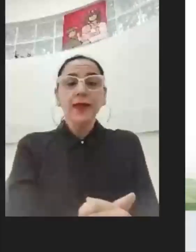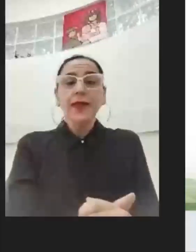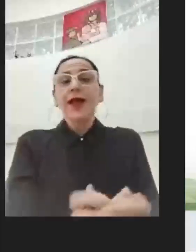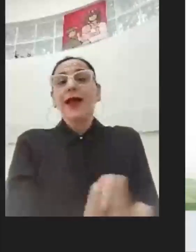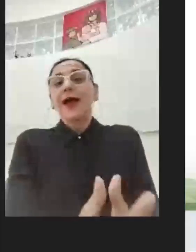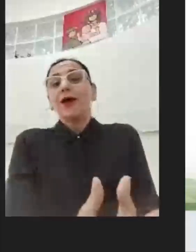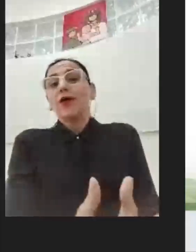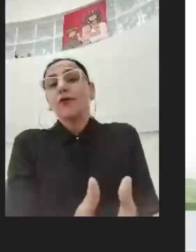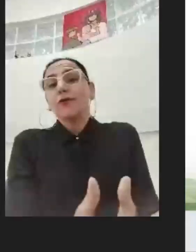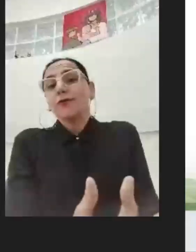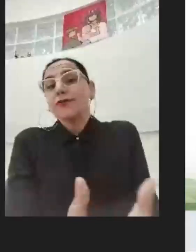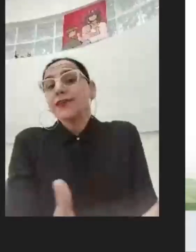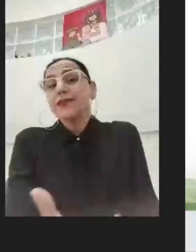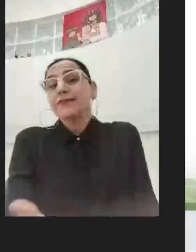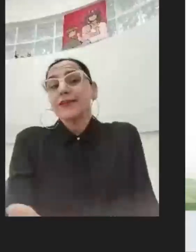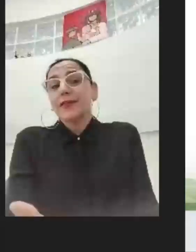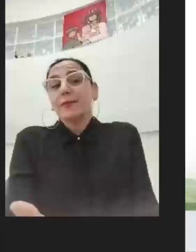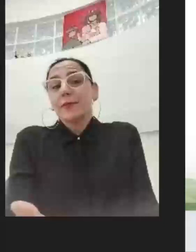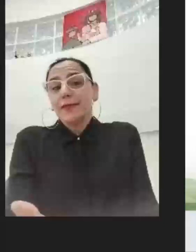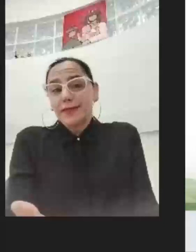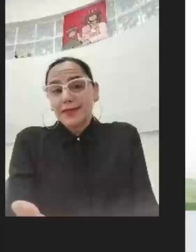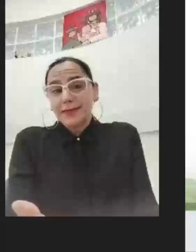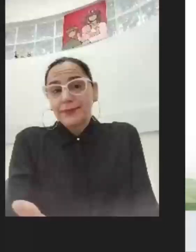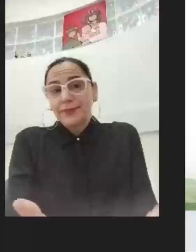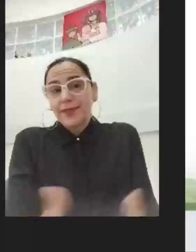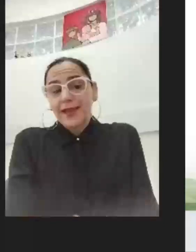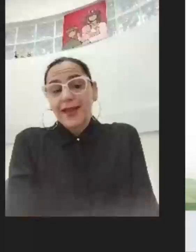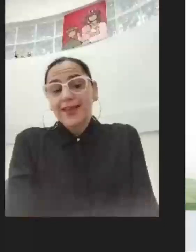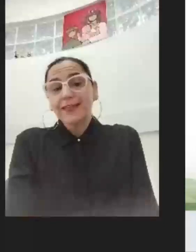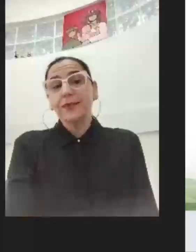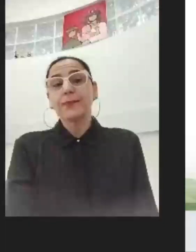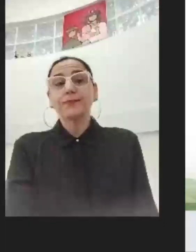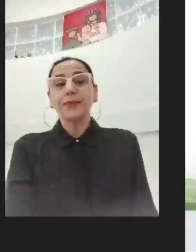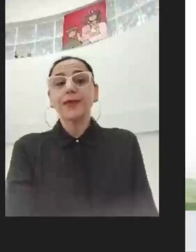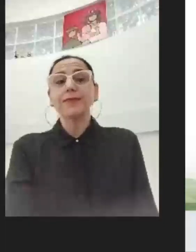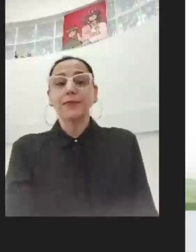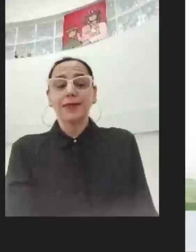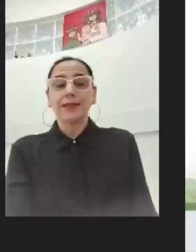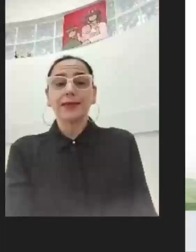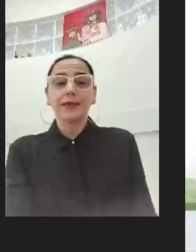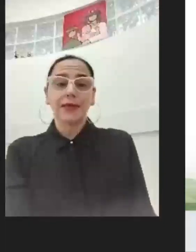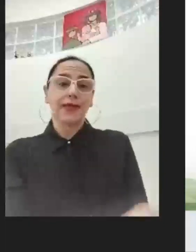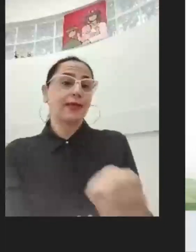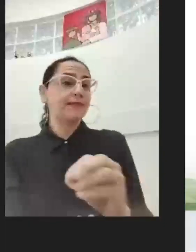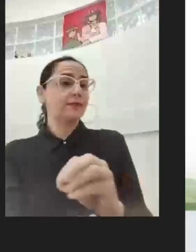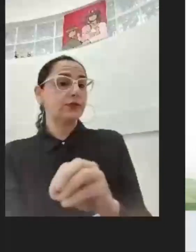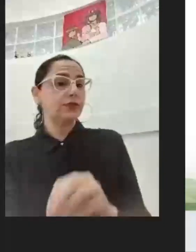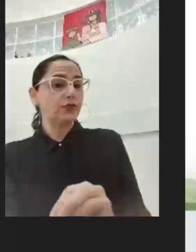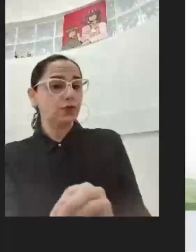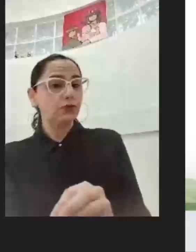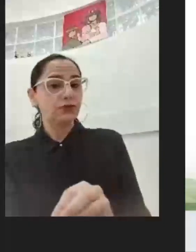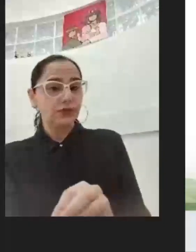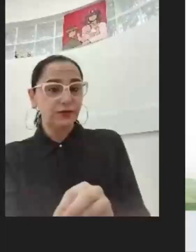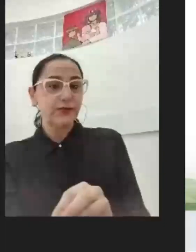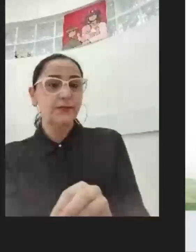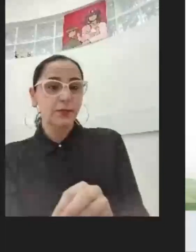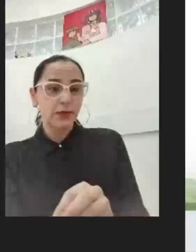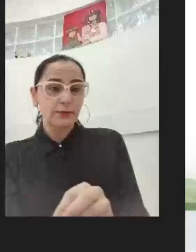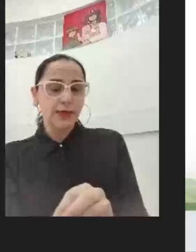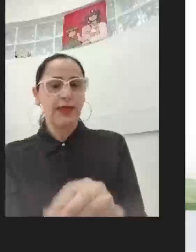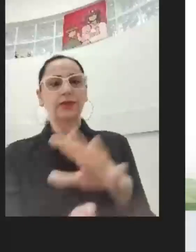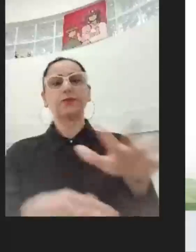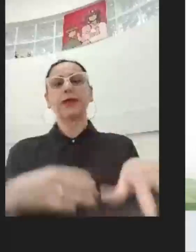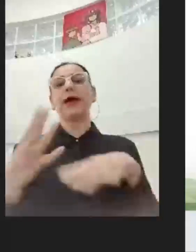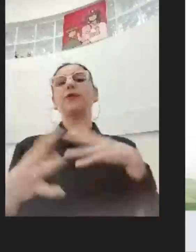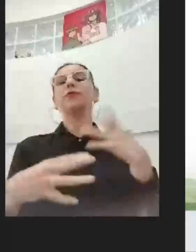né? Ou tinha que inventar uma mamadeira. Então, a primeira mamadeira, ela se originou do